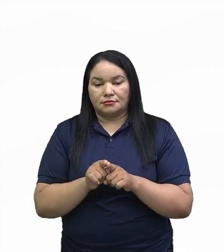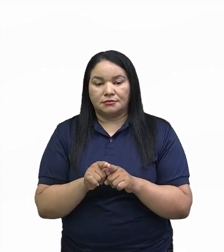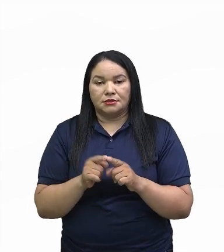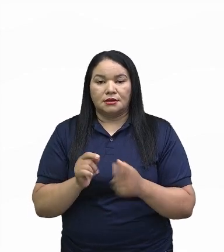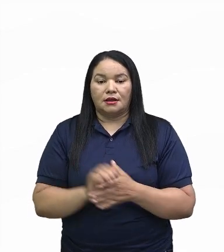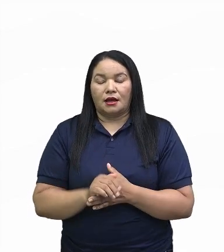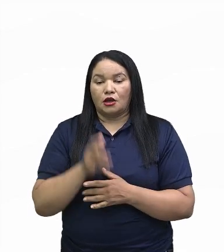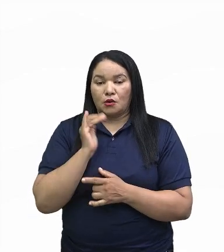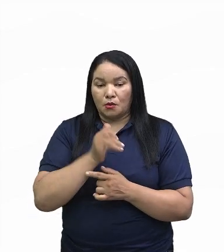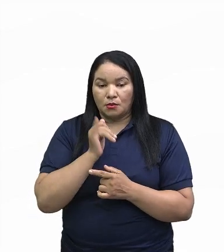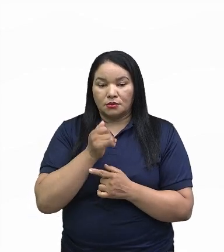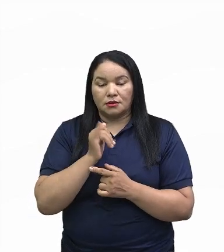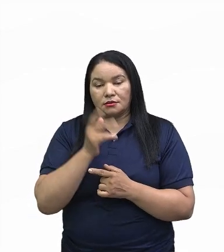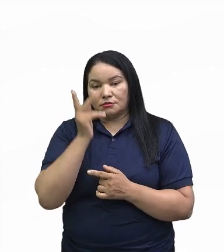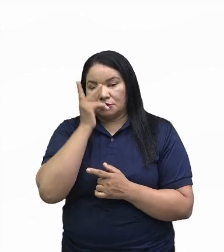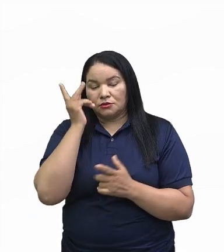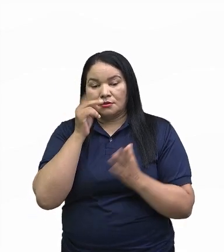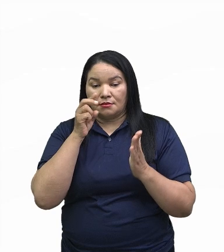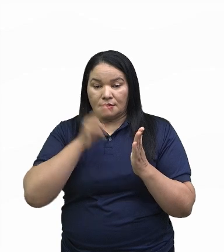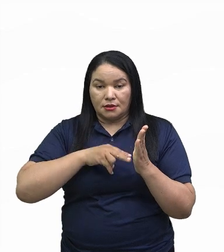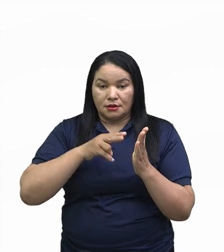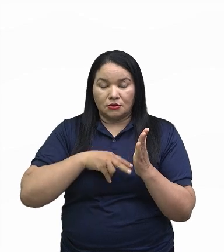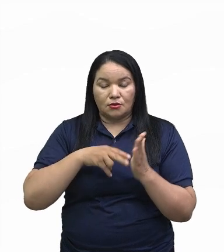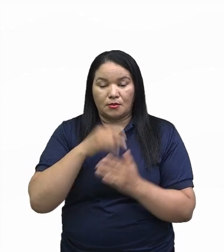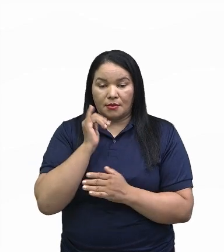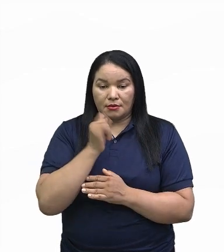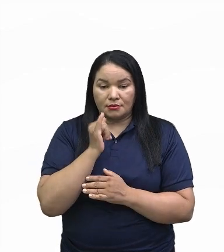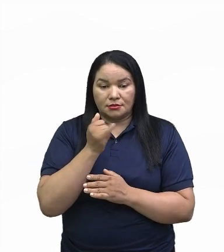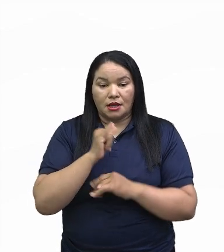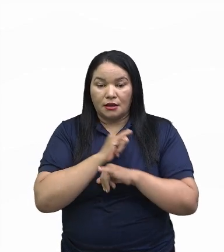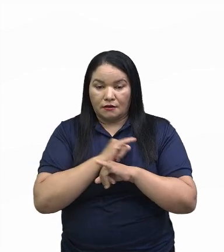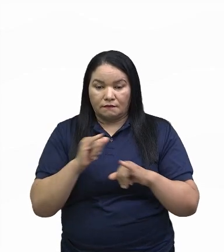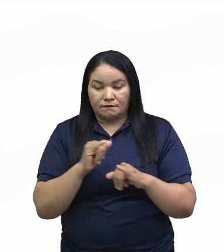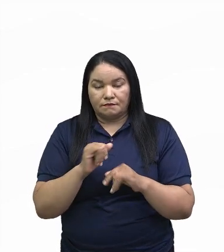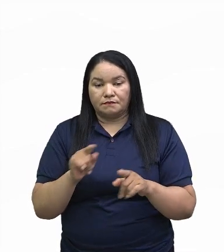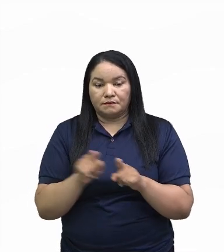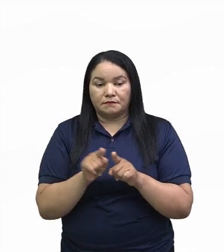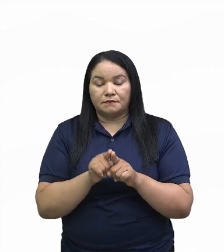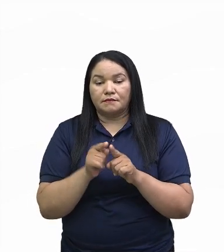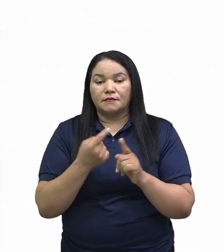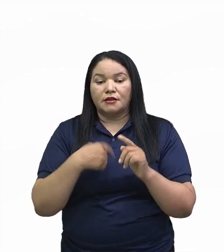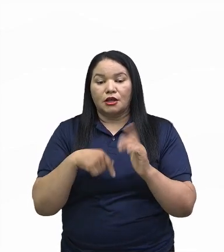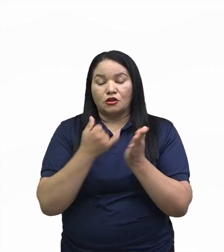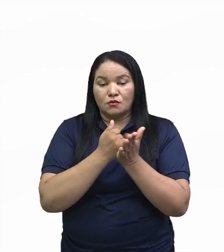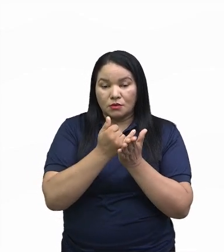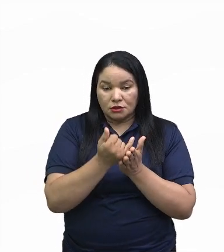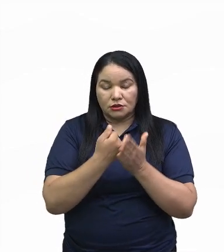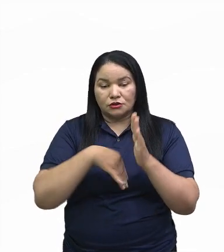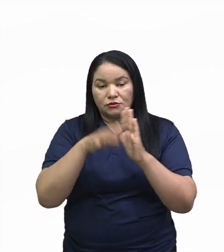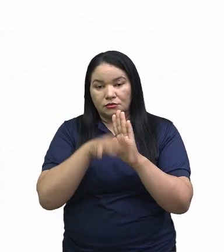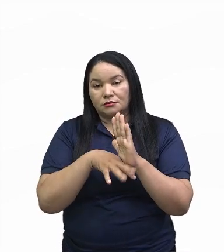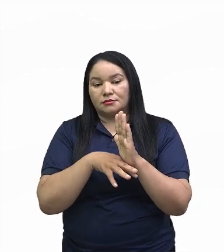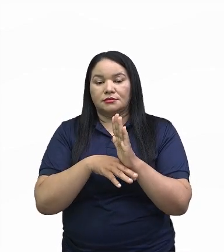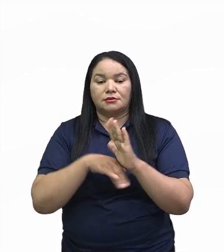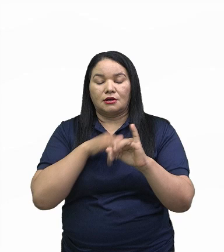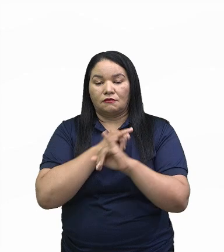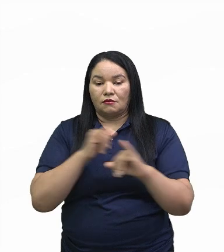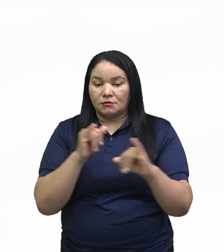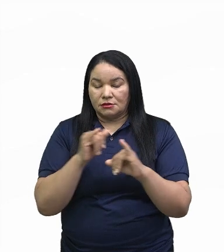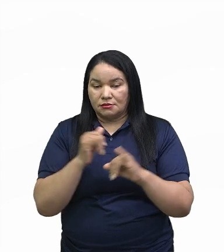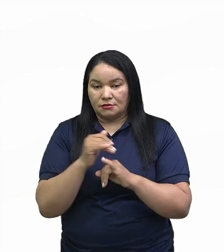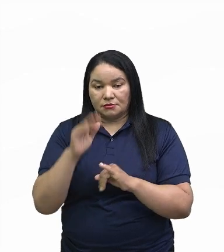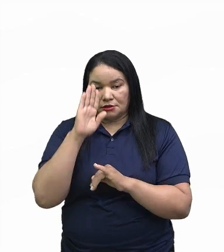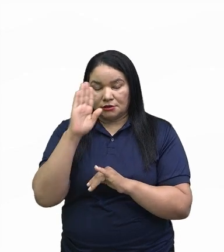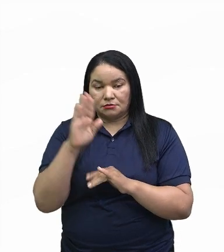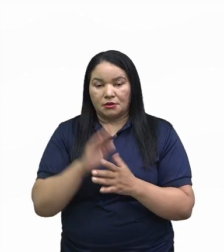realmente interessa para o leitor, né? Logo no início do texto vai estar as informações principais, né?